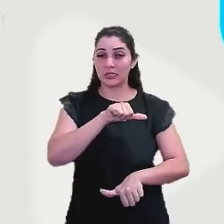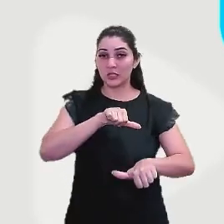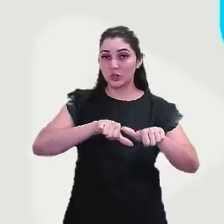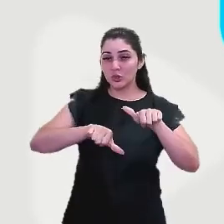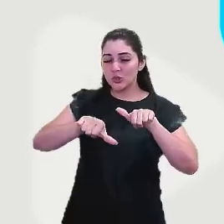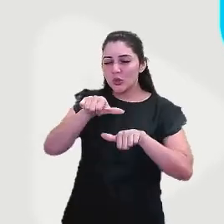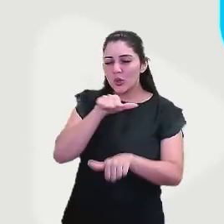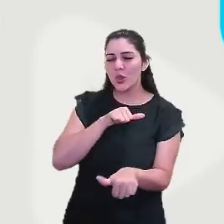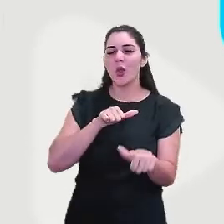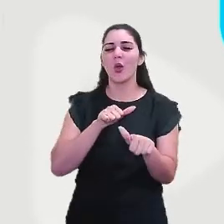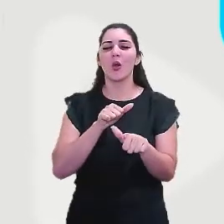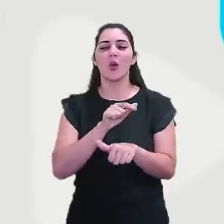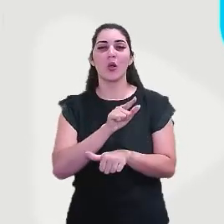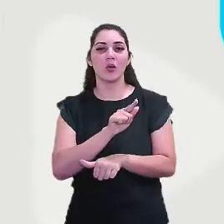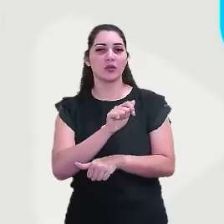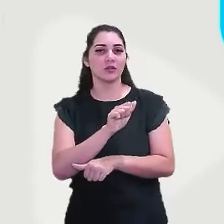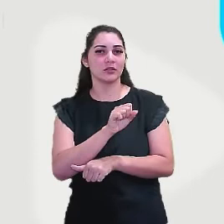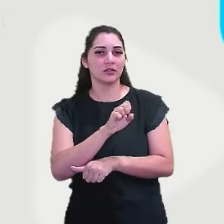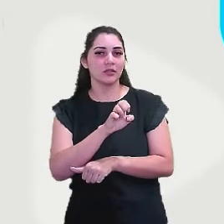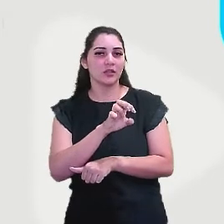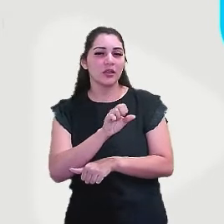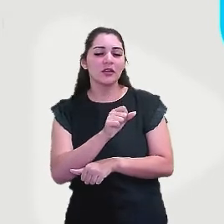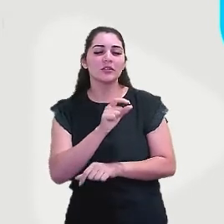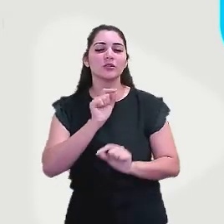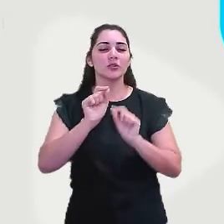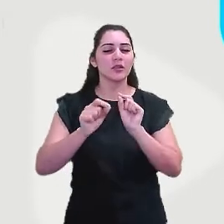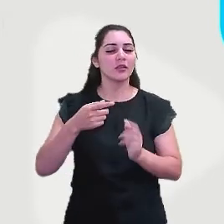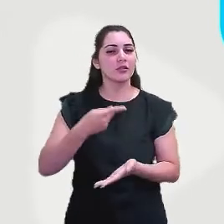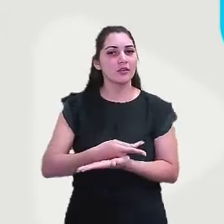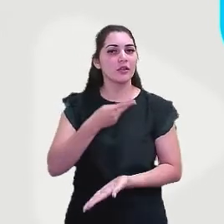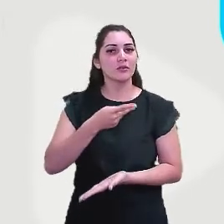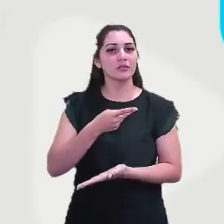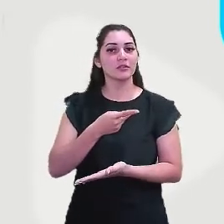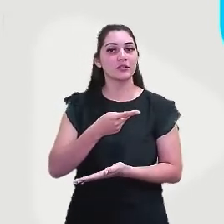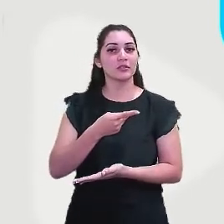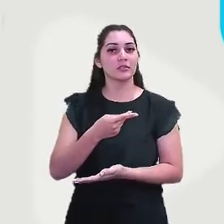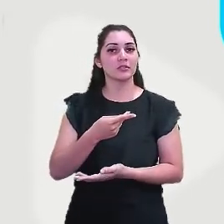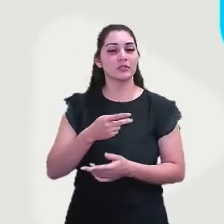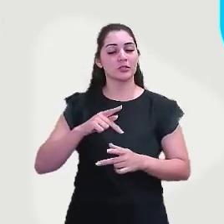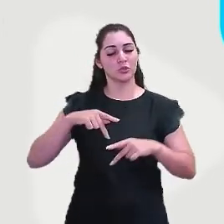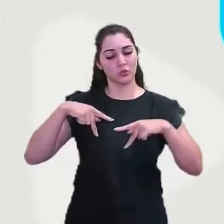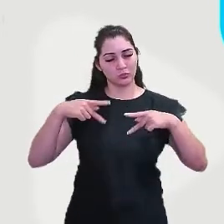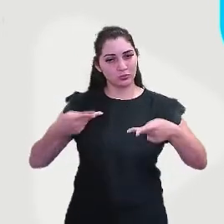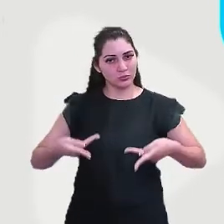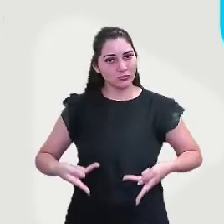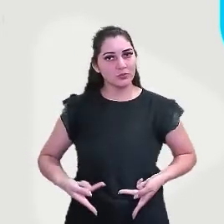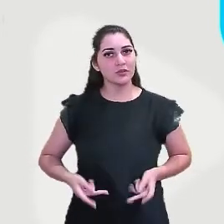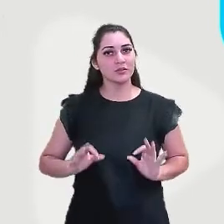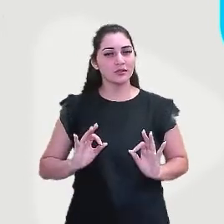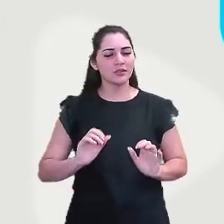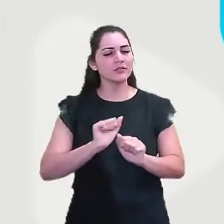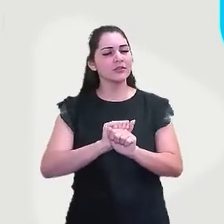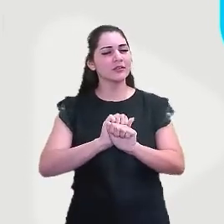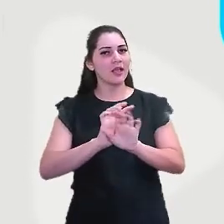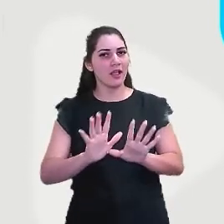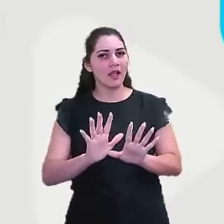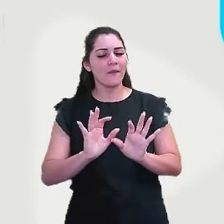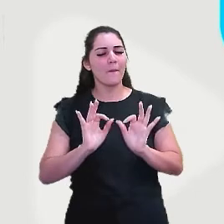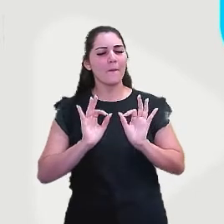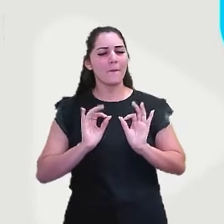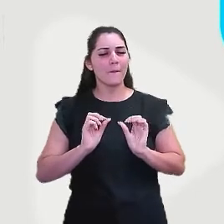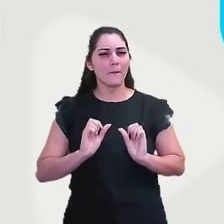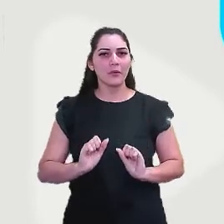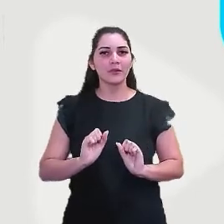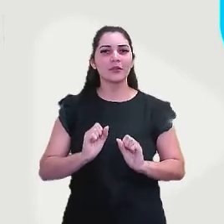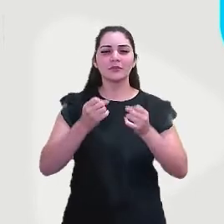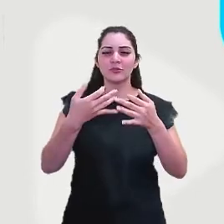a hematose são trocas gasosas que ocorrem nos seres humanos. E claro, gente, a gente pode dizer nos